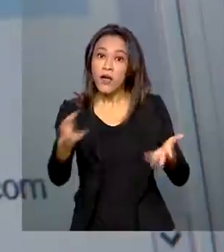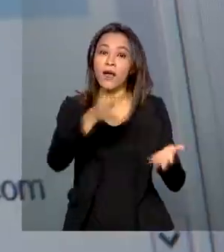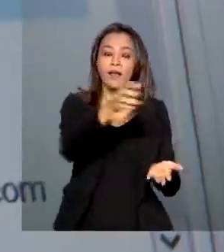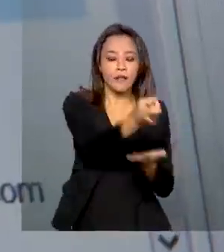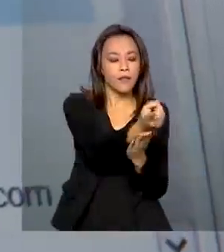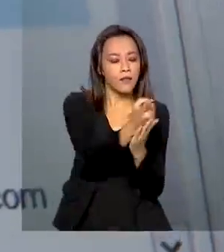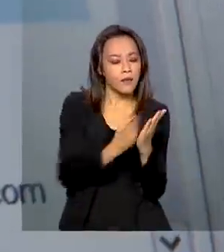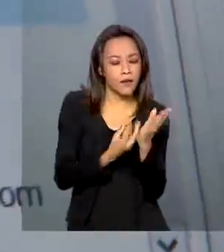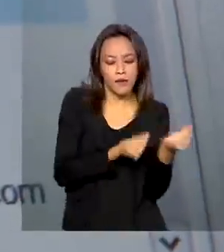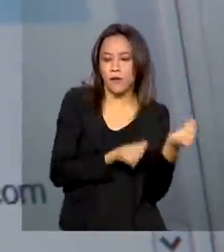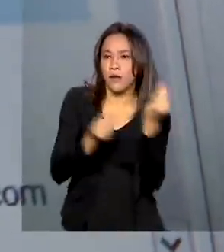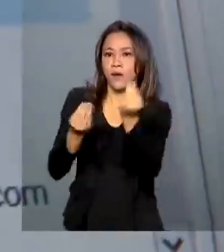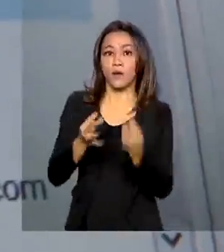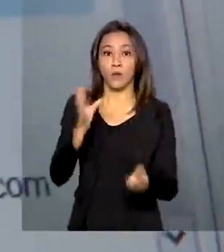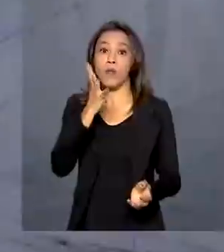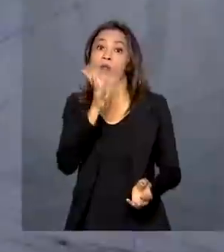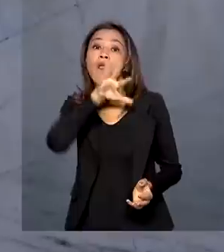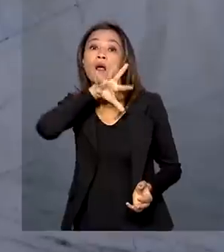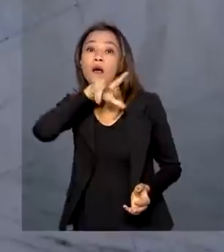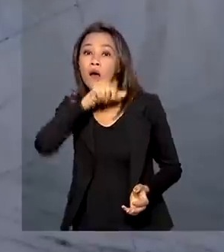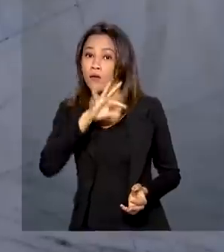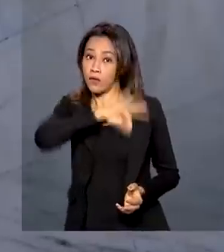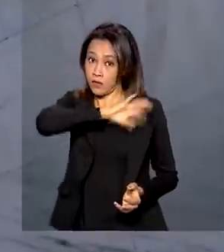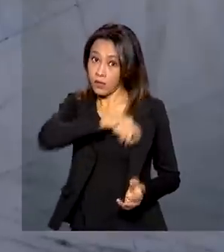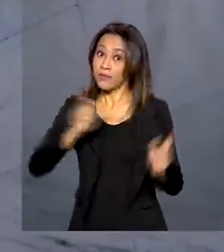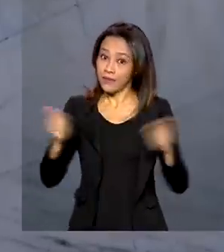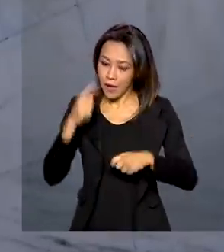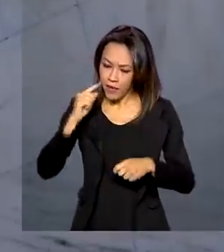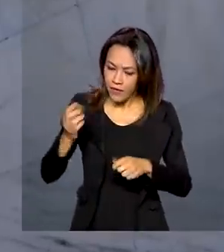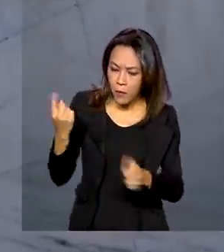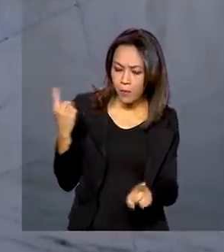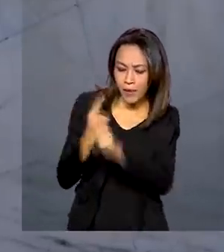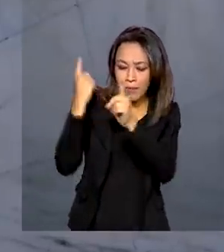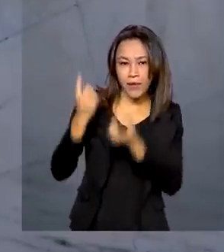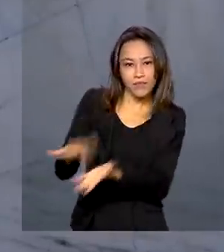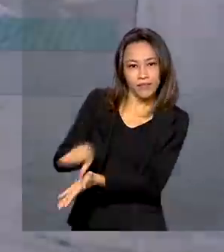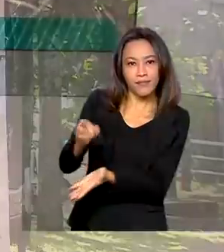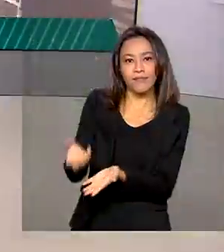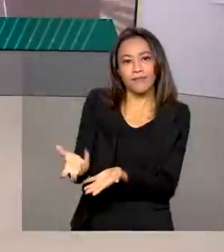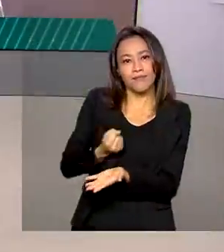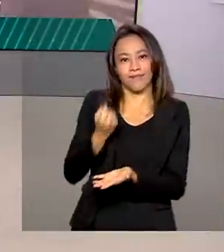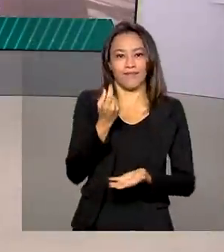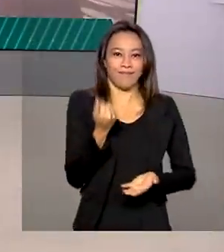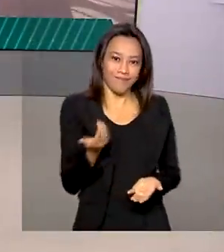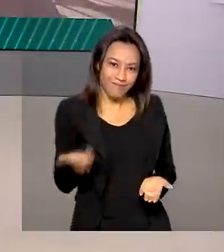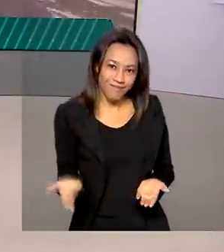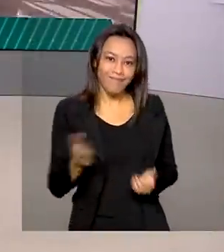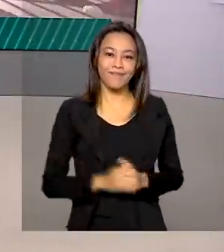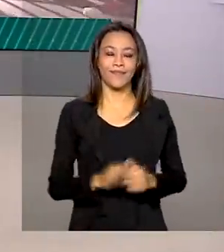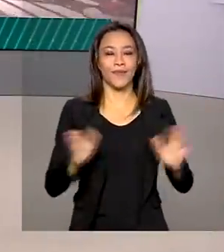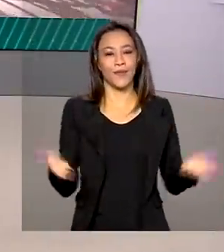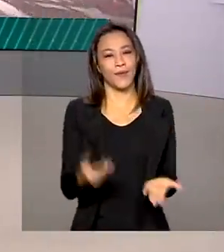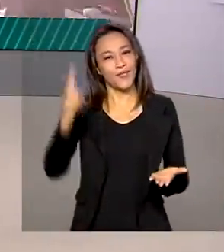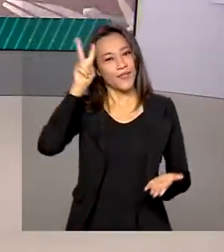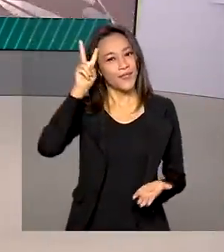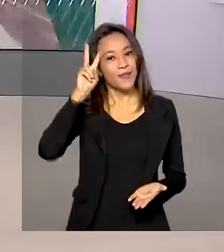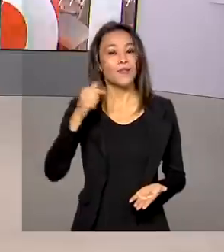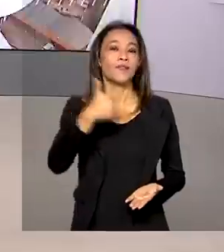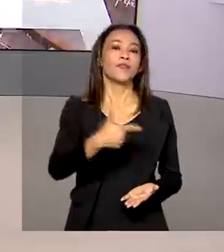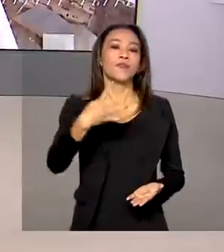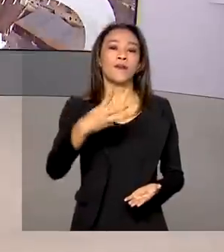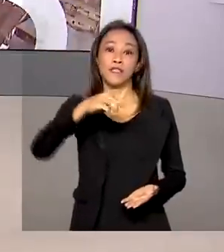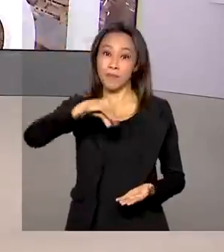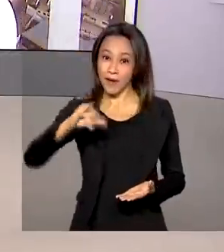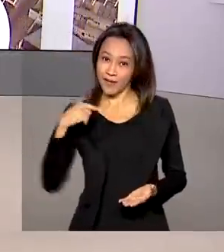declaração do imposto de renda vai poder consultar hoje o primeiro lote de restituição. Segunda-feira, 24 de maio,